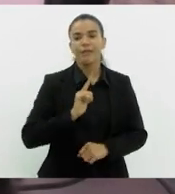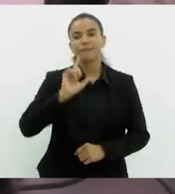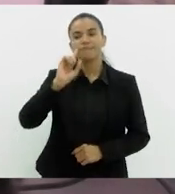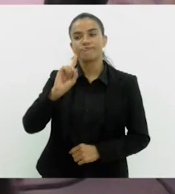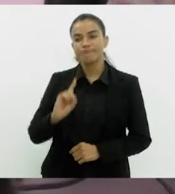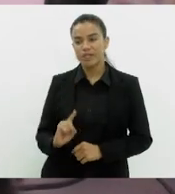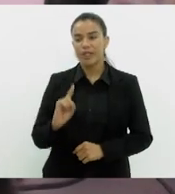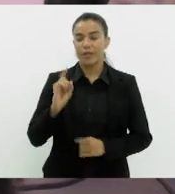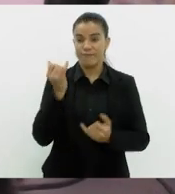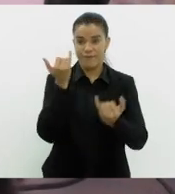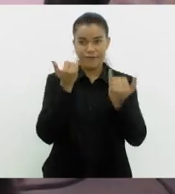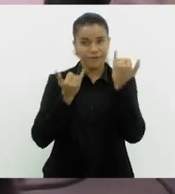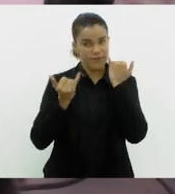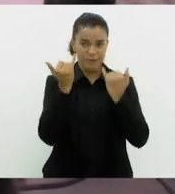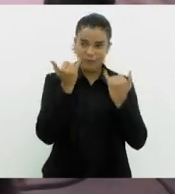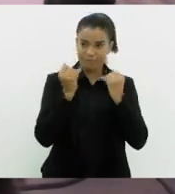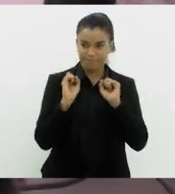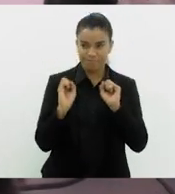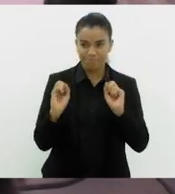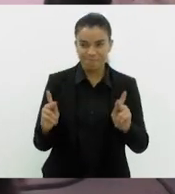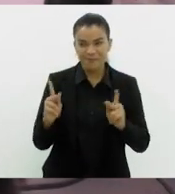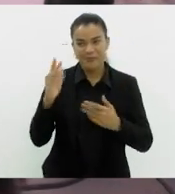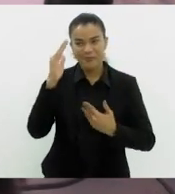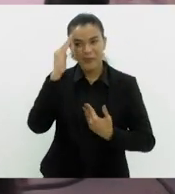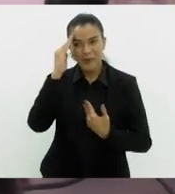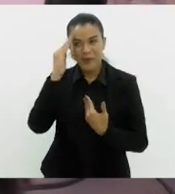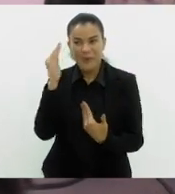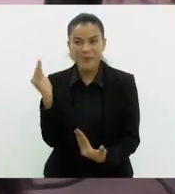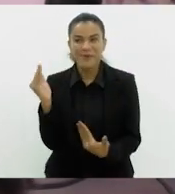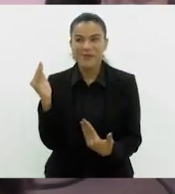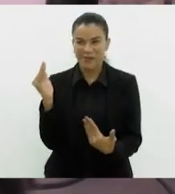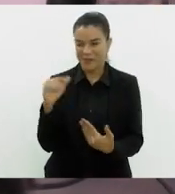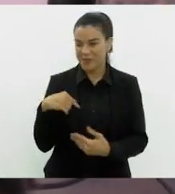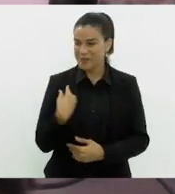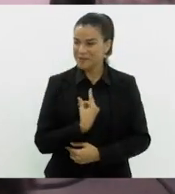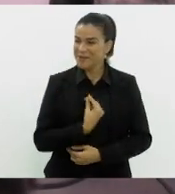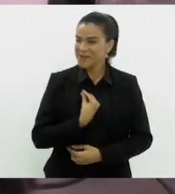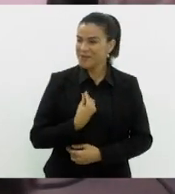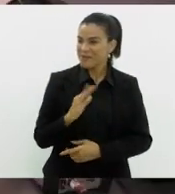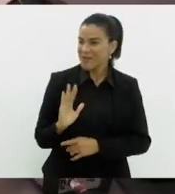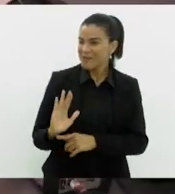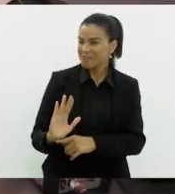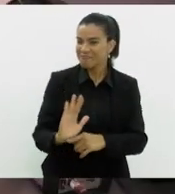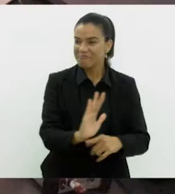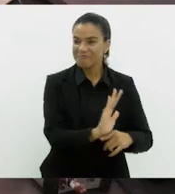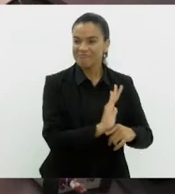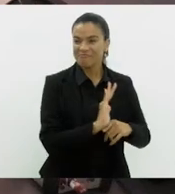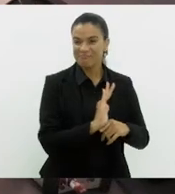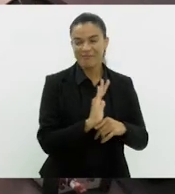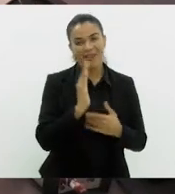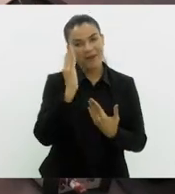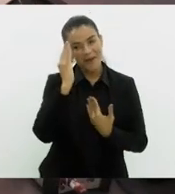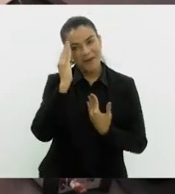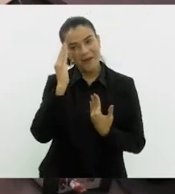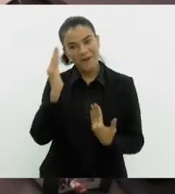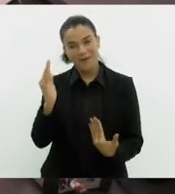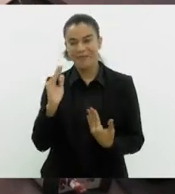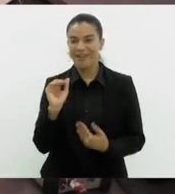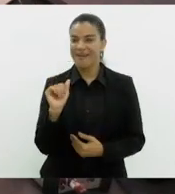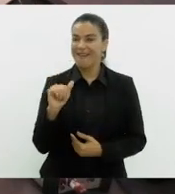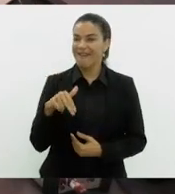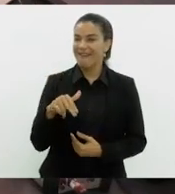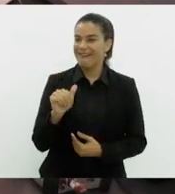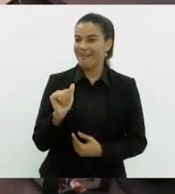essa informação. Tá bom? Muito obrigada. A gente está aqui para contribuir. Muito obrigada, Ana